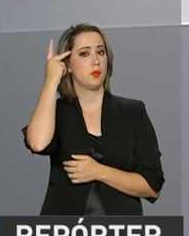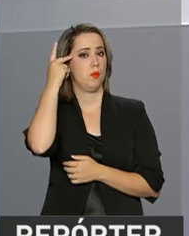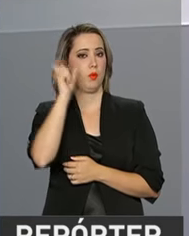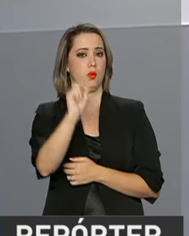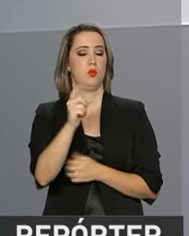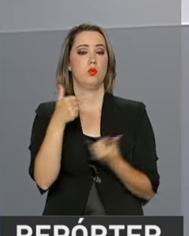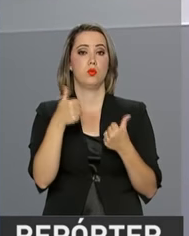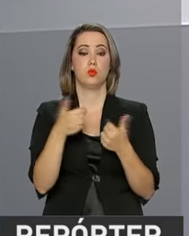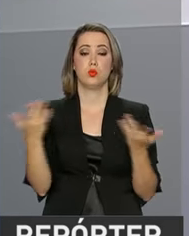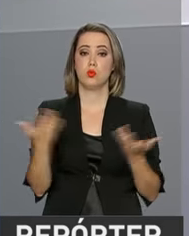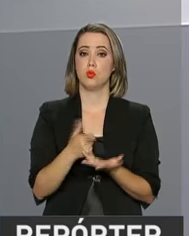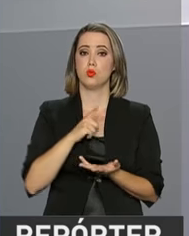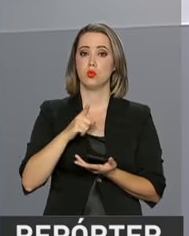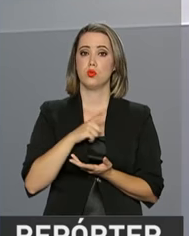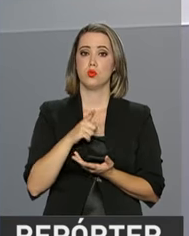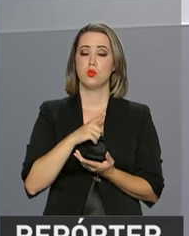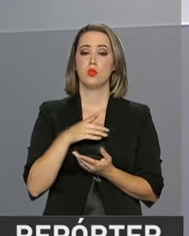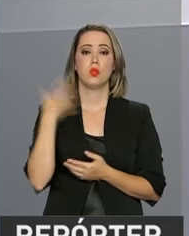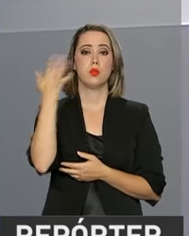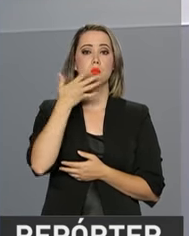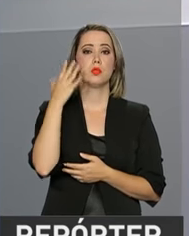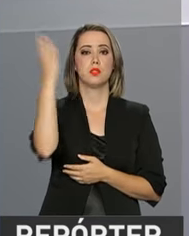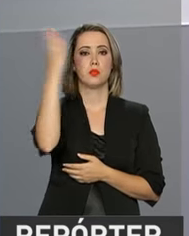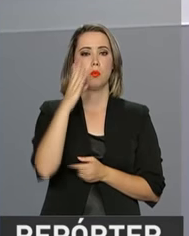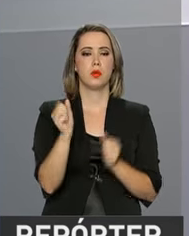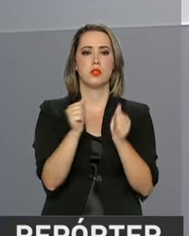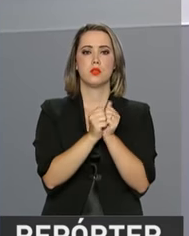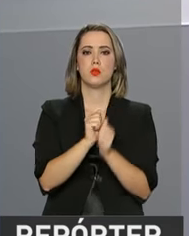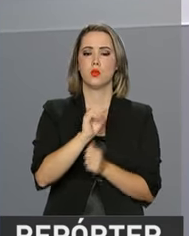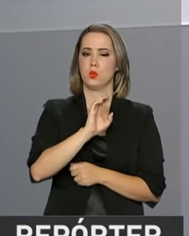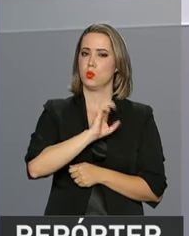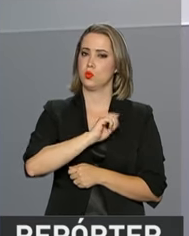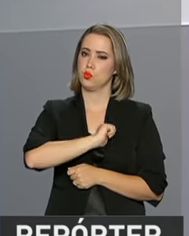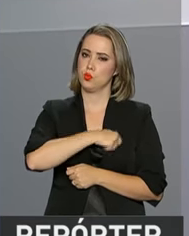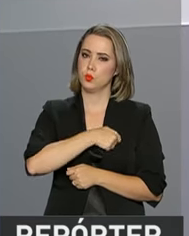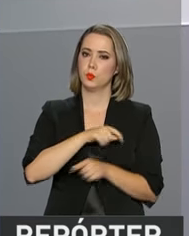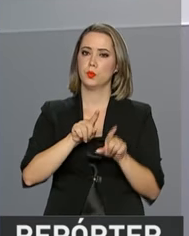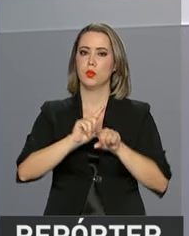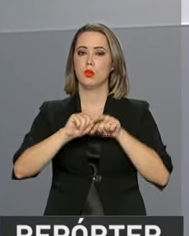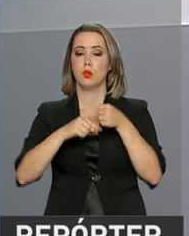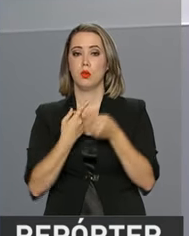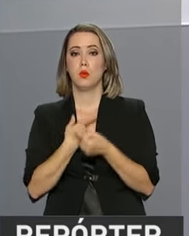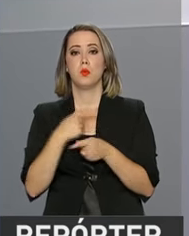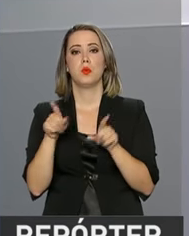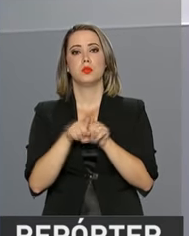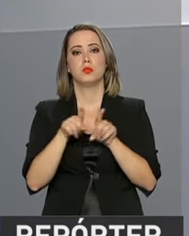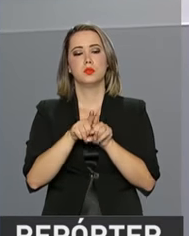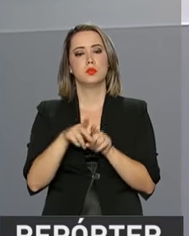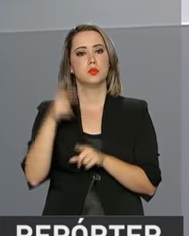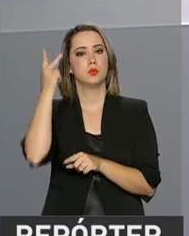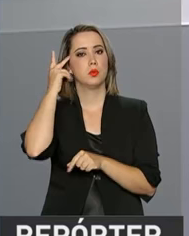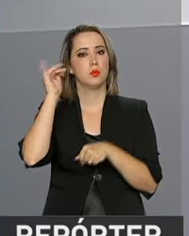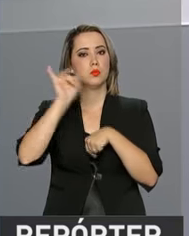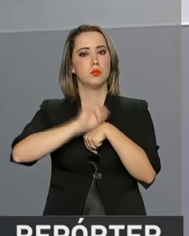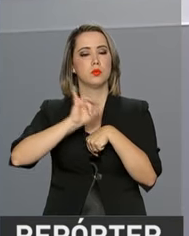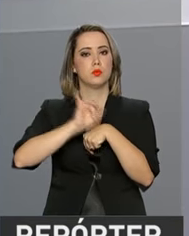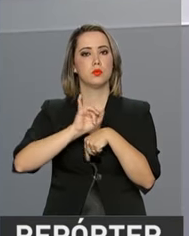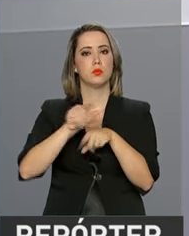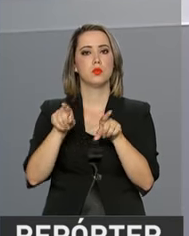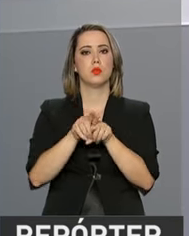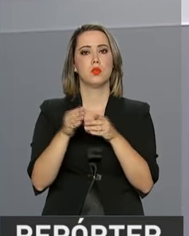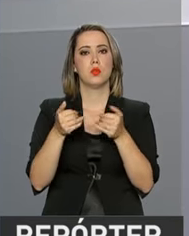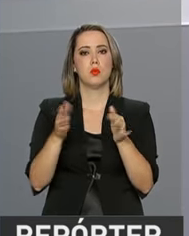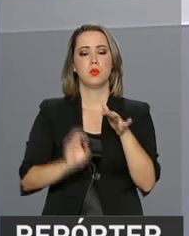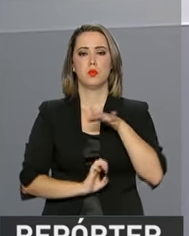participar de um fórum sobre brasil e espanha e amanhã também na capital paulista roy vai abrir o encontro com empresários